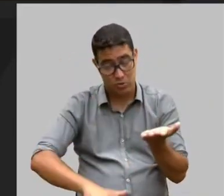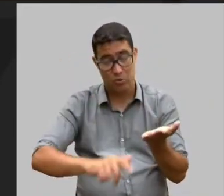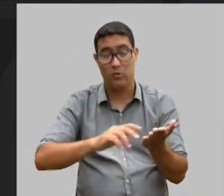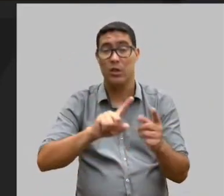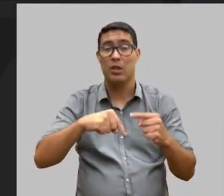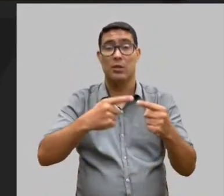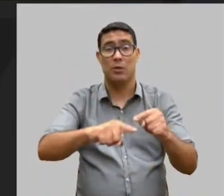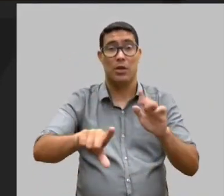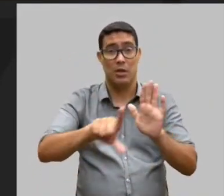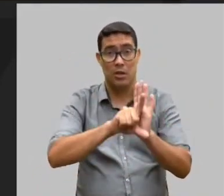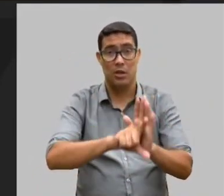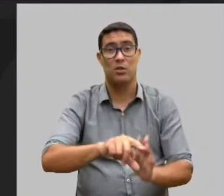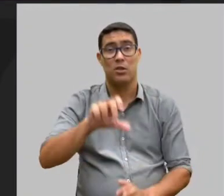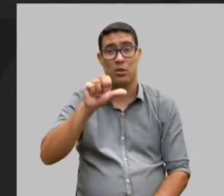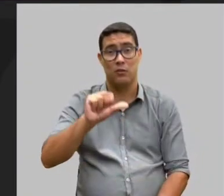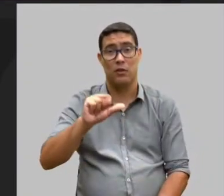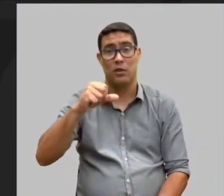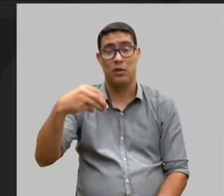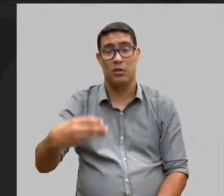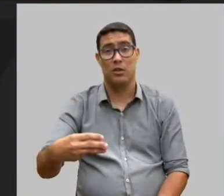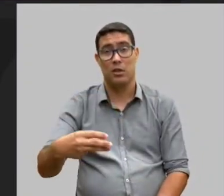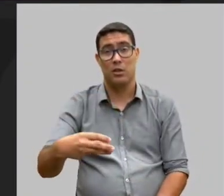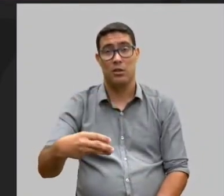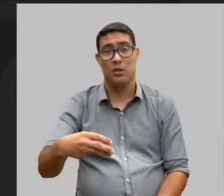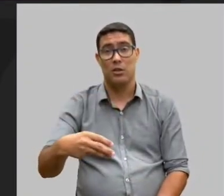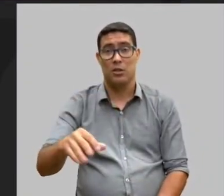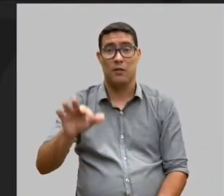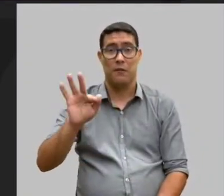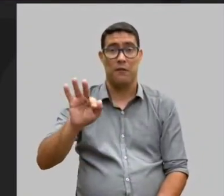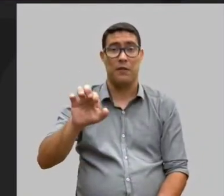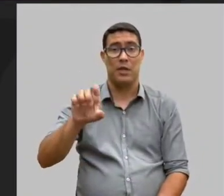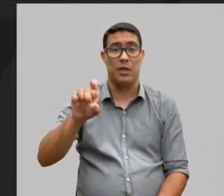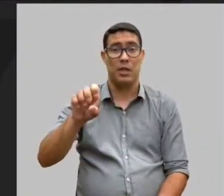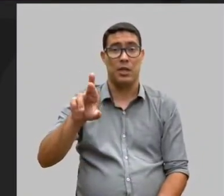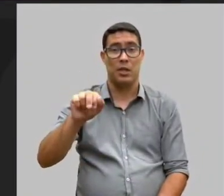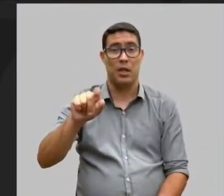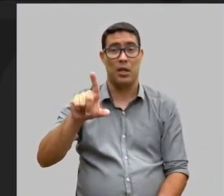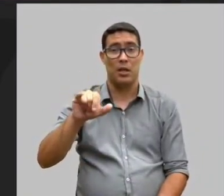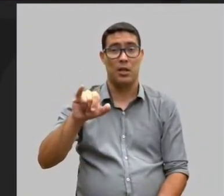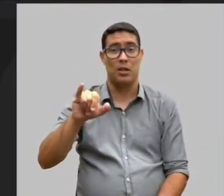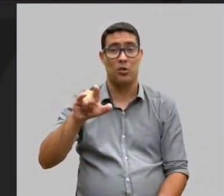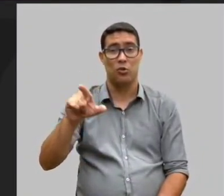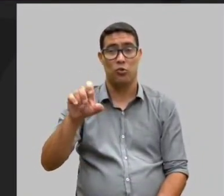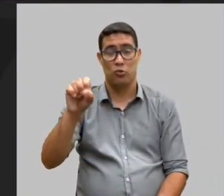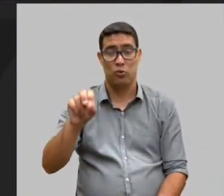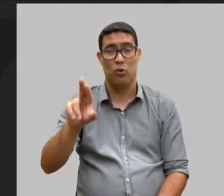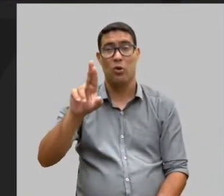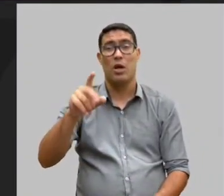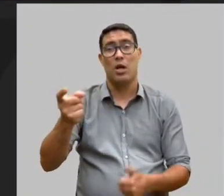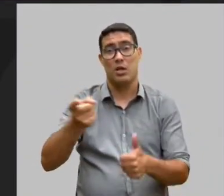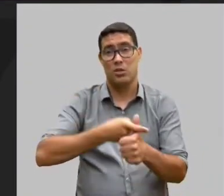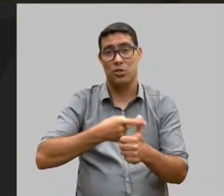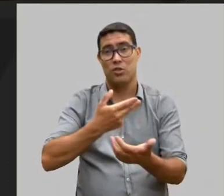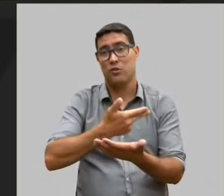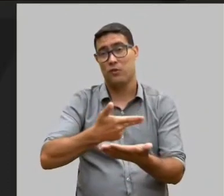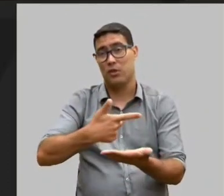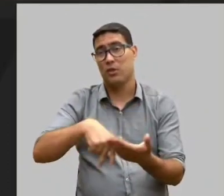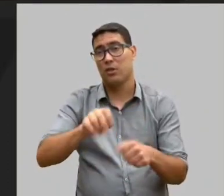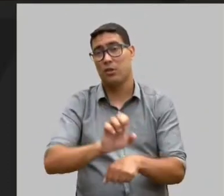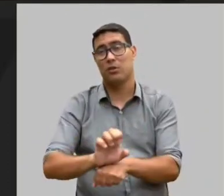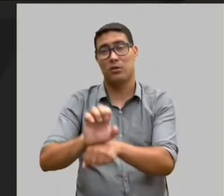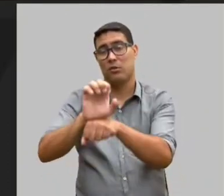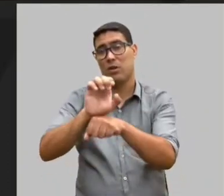93 também que que que federalizadas do BNDS BB e CF dentre outras instituições também do